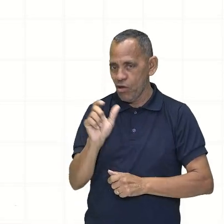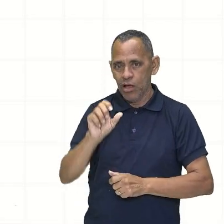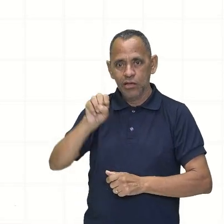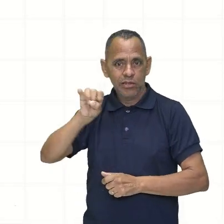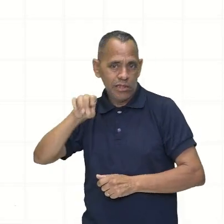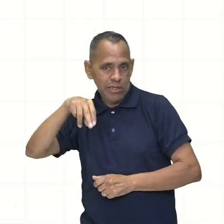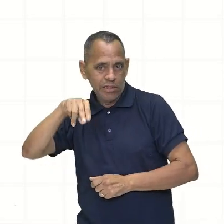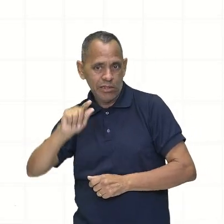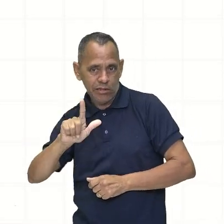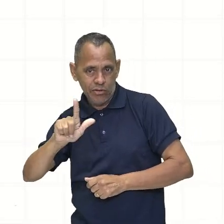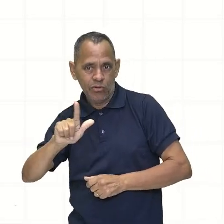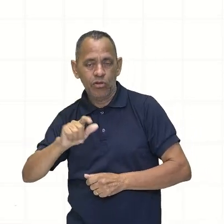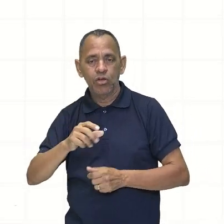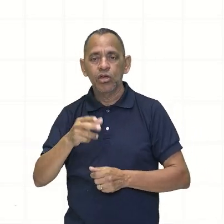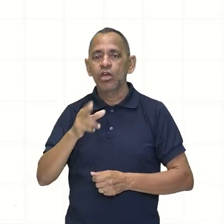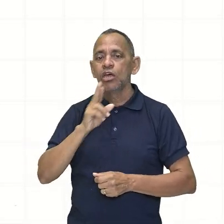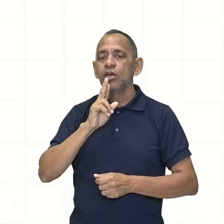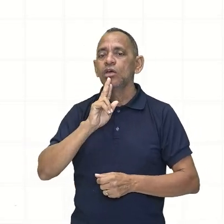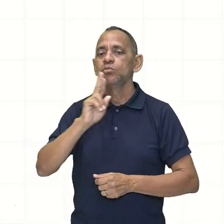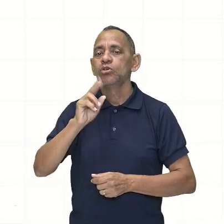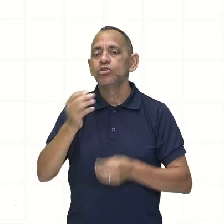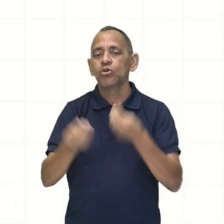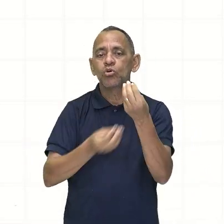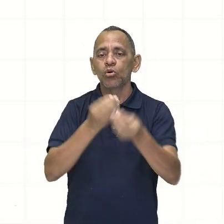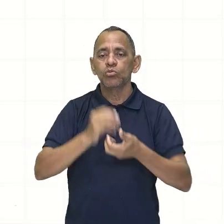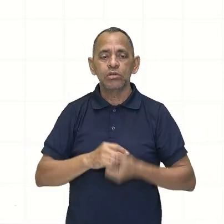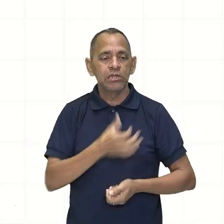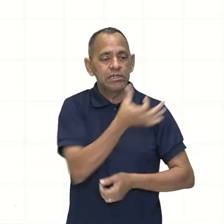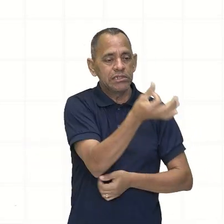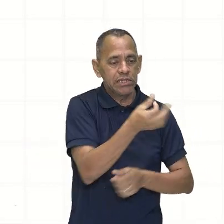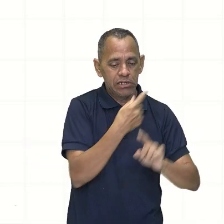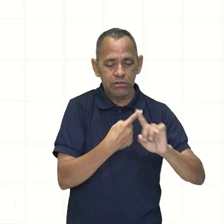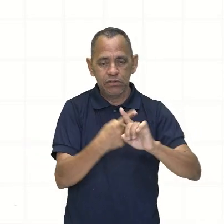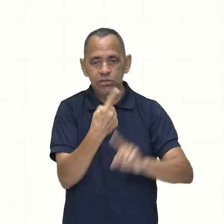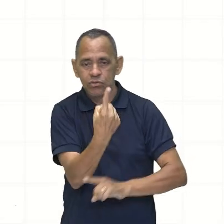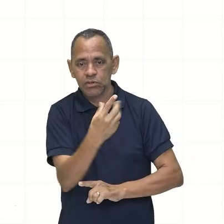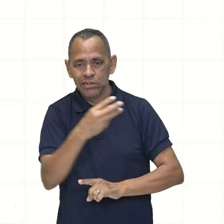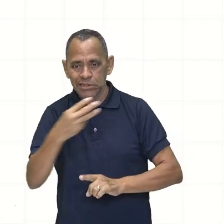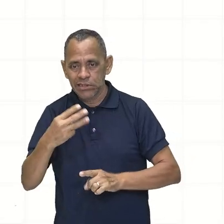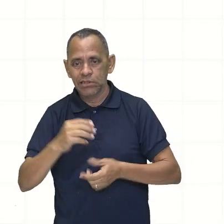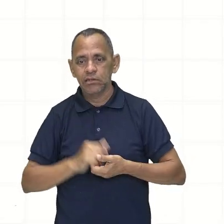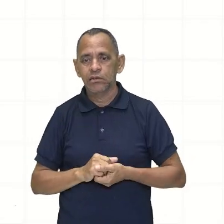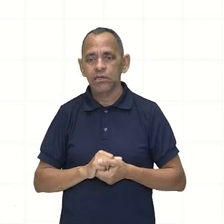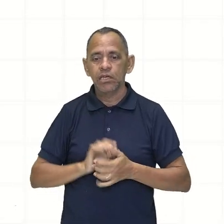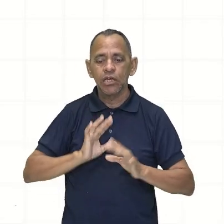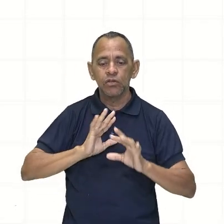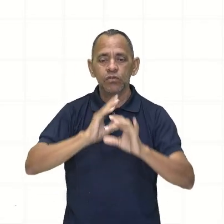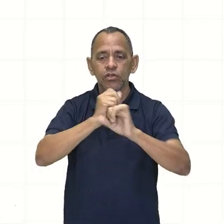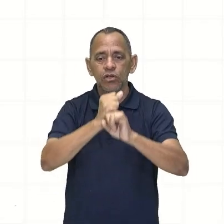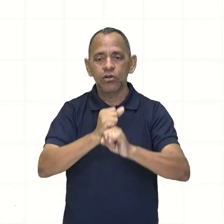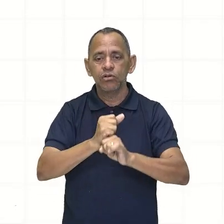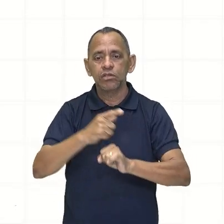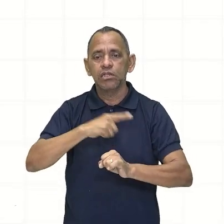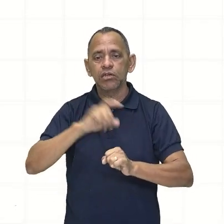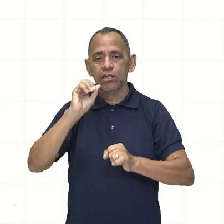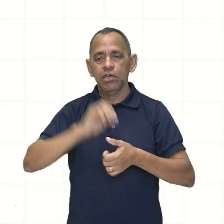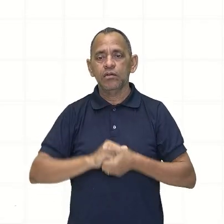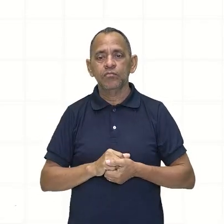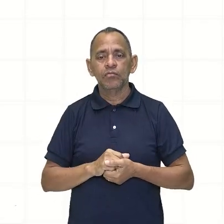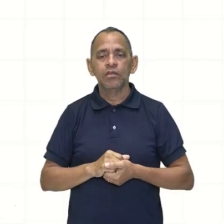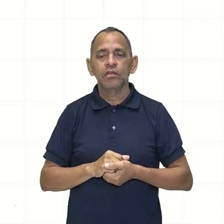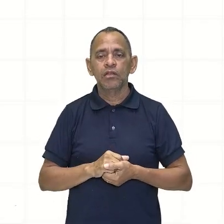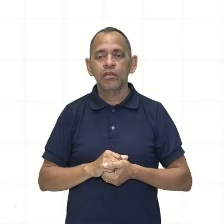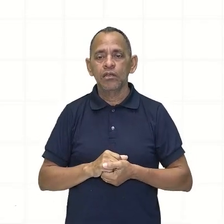somente com os números. Então, 6 vezes 133. Ao final, vai estar lá o